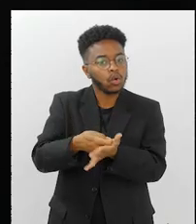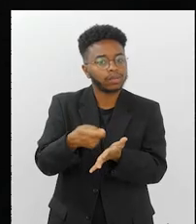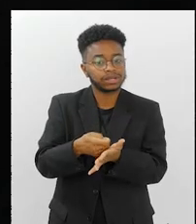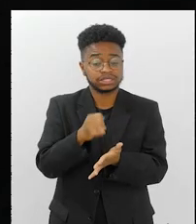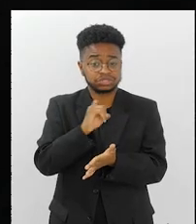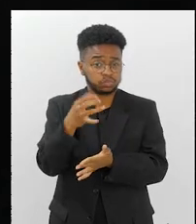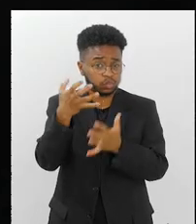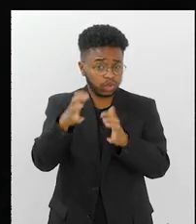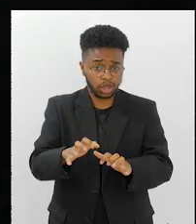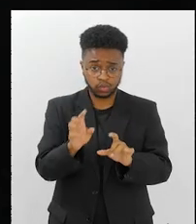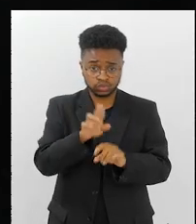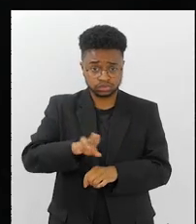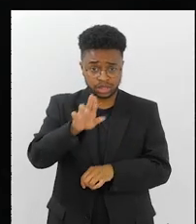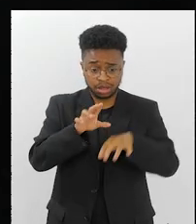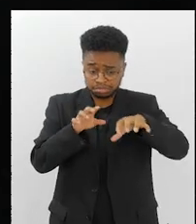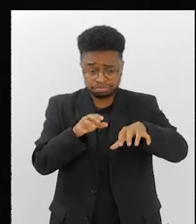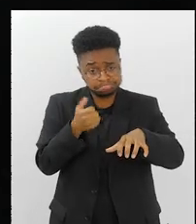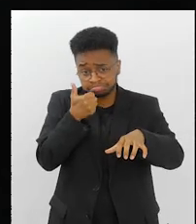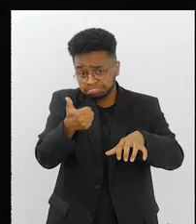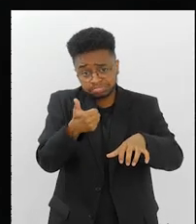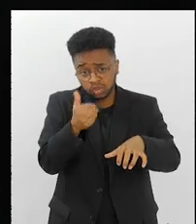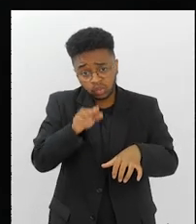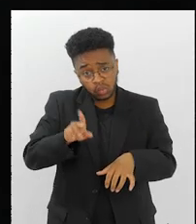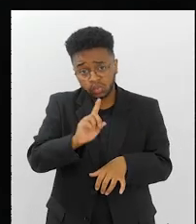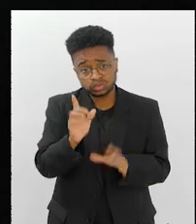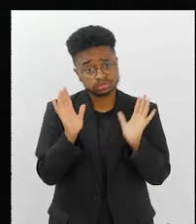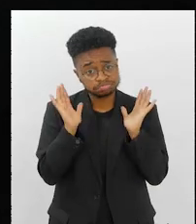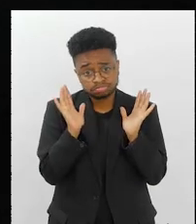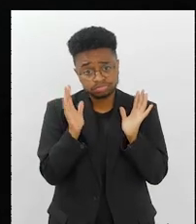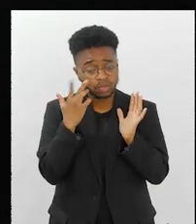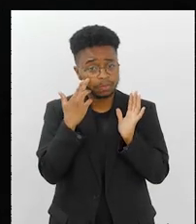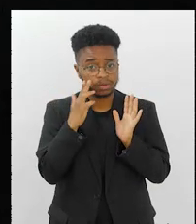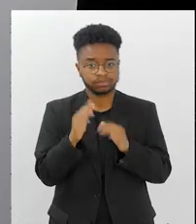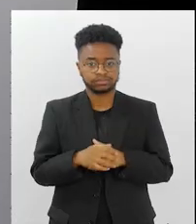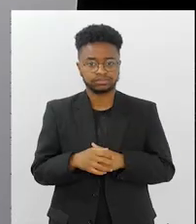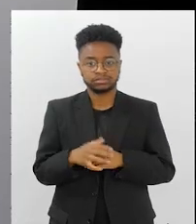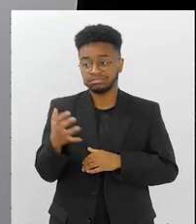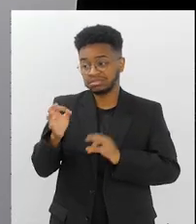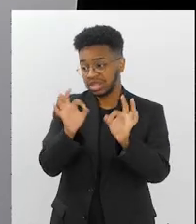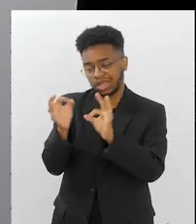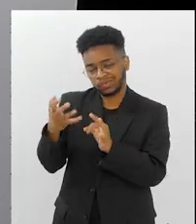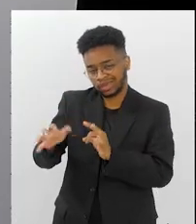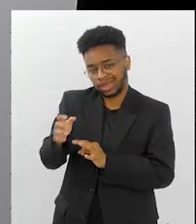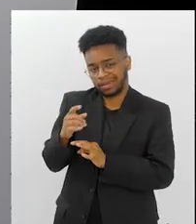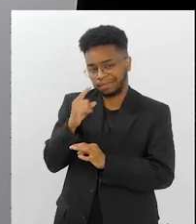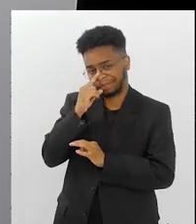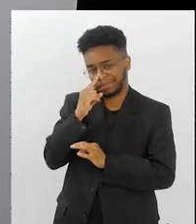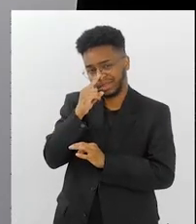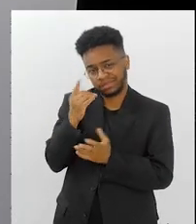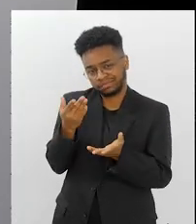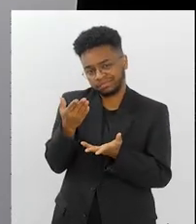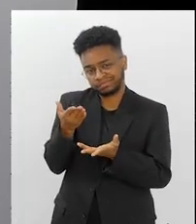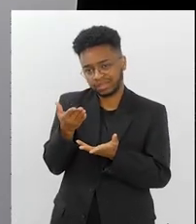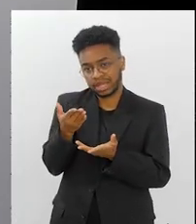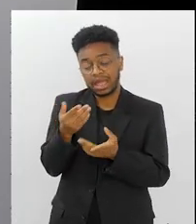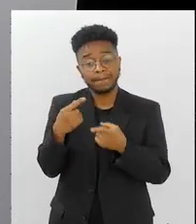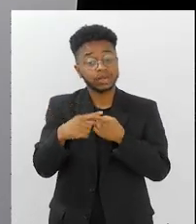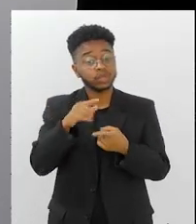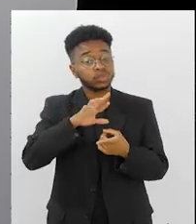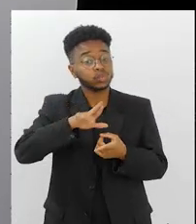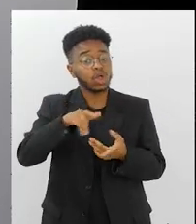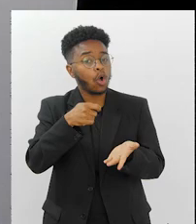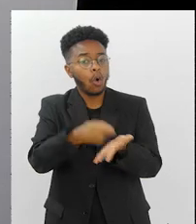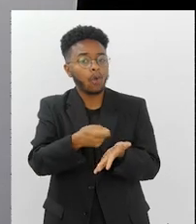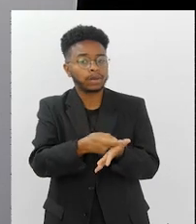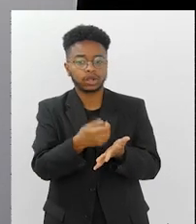coreógrafo que não quer não quer levar o tripé não leva o tripé ninguém quer arriscar né Então assim tá entendendo é algo que não é